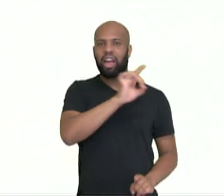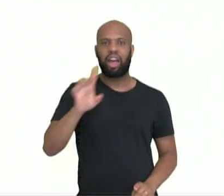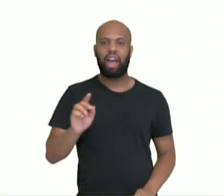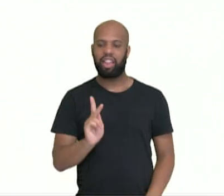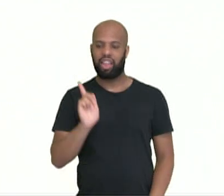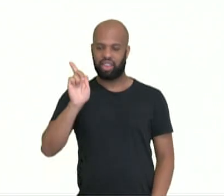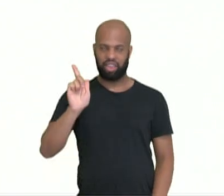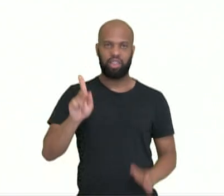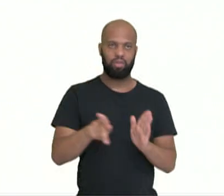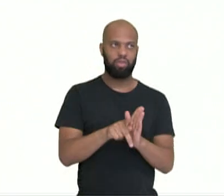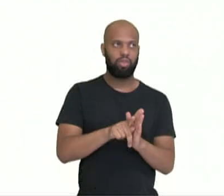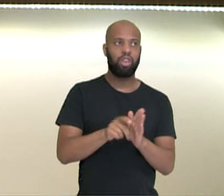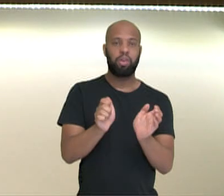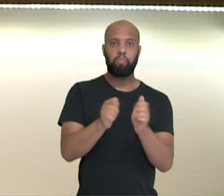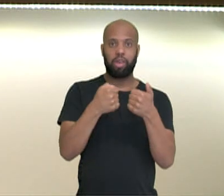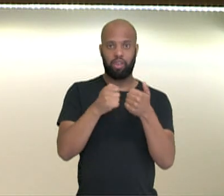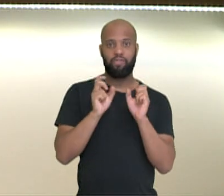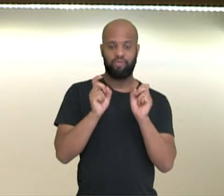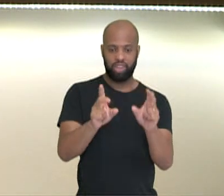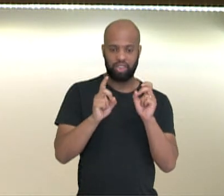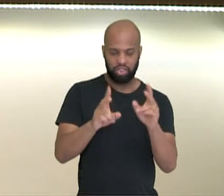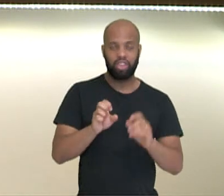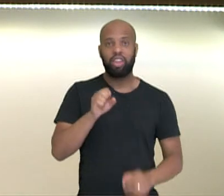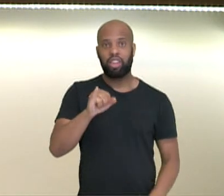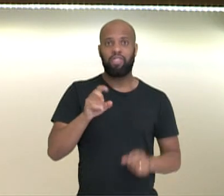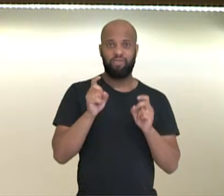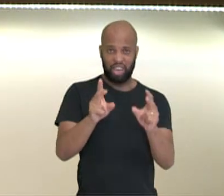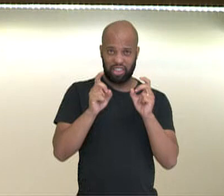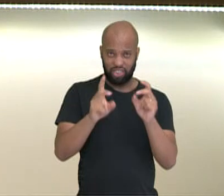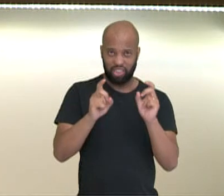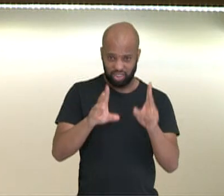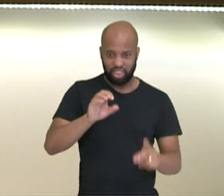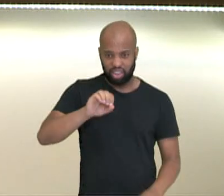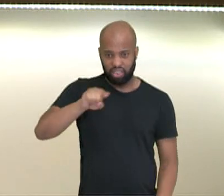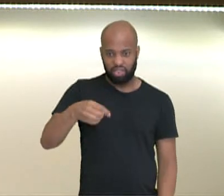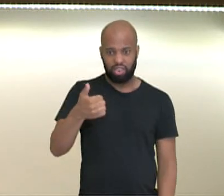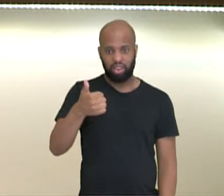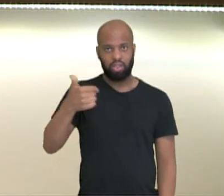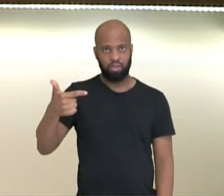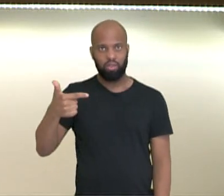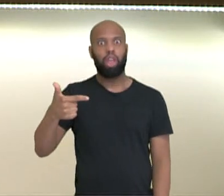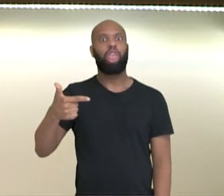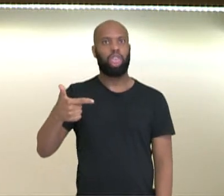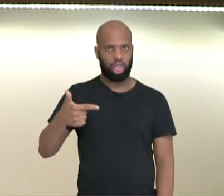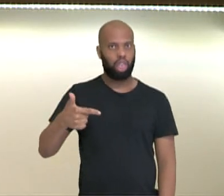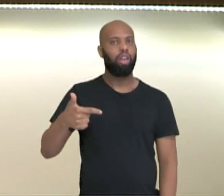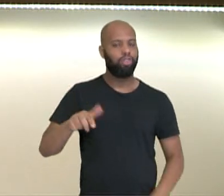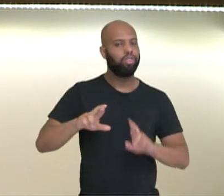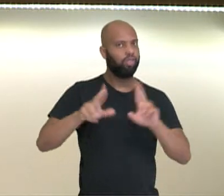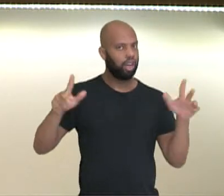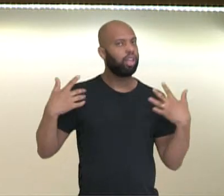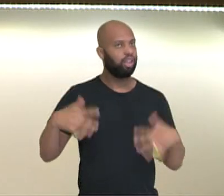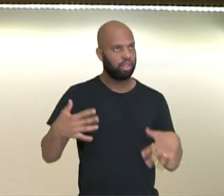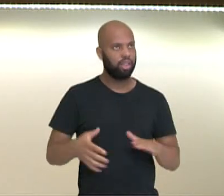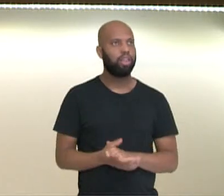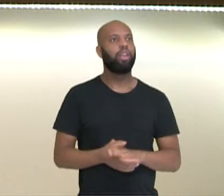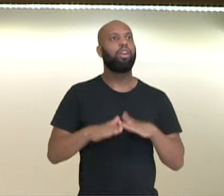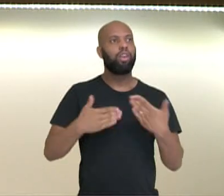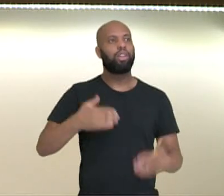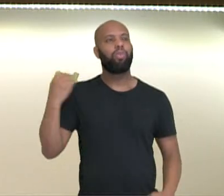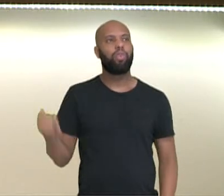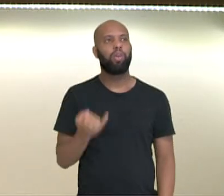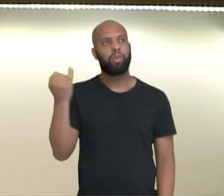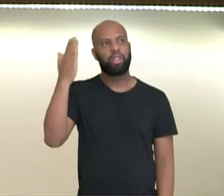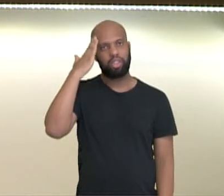pão vendido, tá? Então, suponha que ele venda bastante. Isso aí aumenta bastante, legal? Então, é importante saber